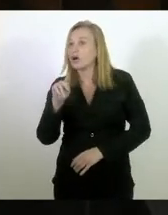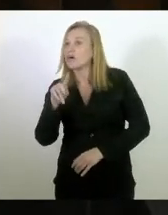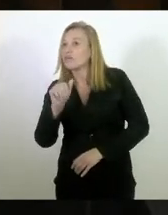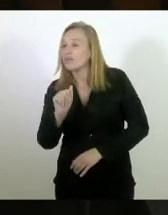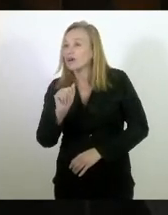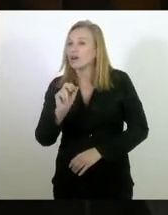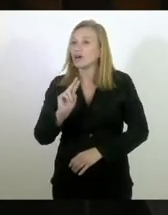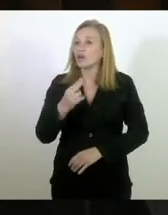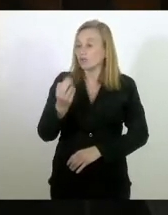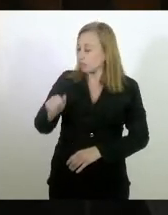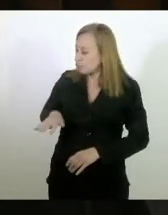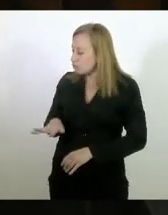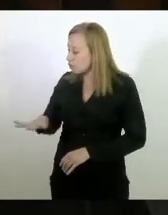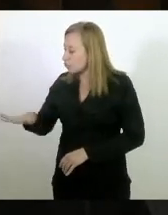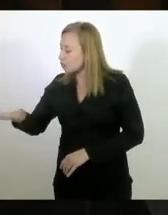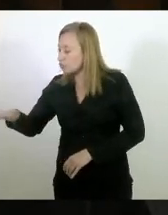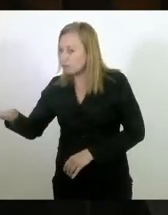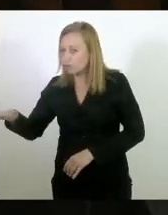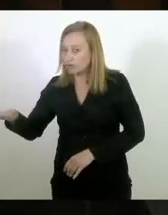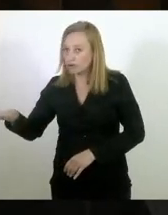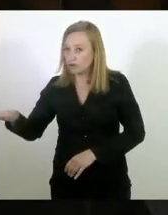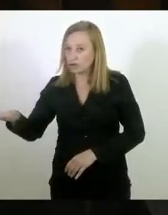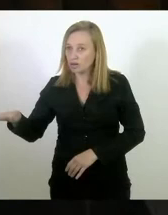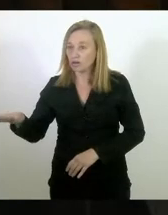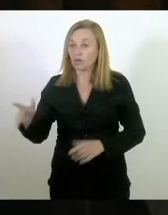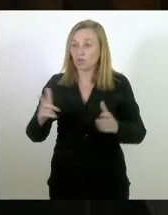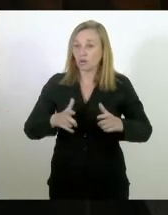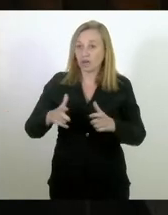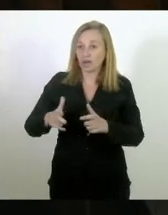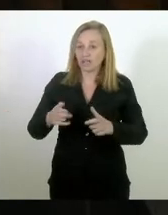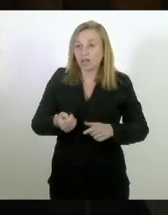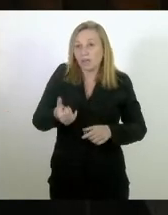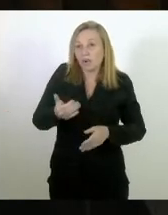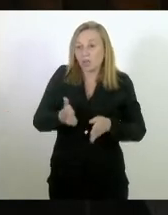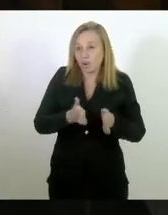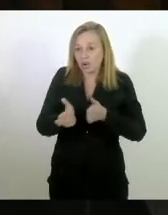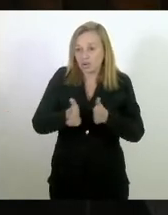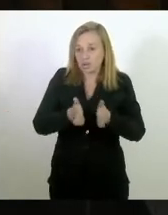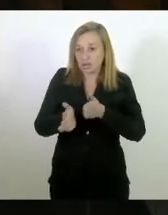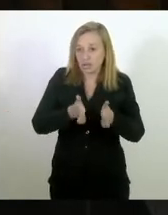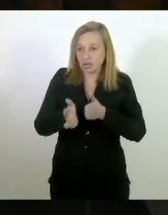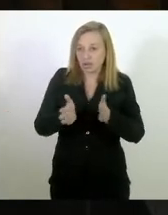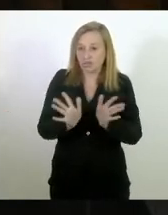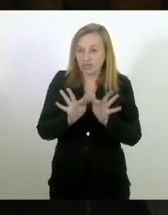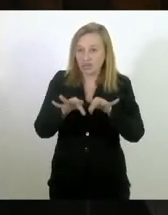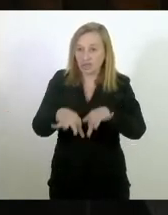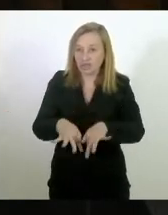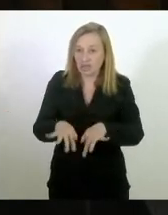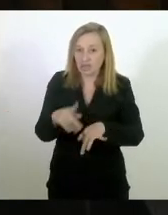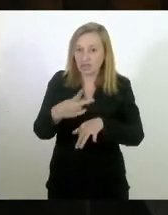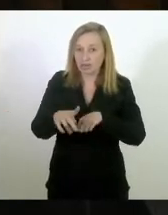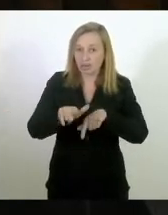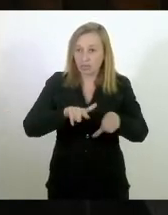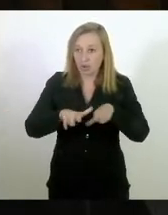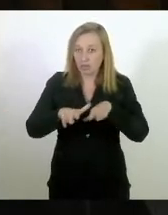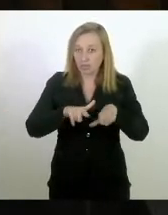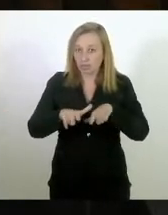simples de pouco acesso e a encerrarem as suas atividades